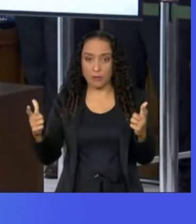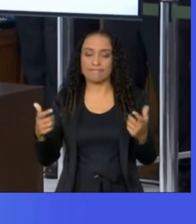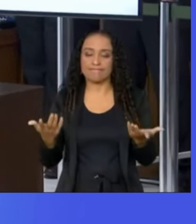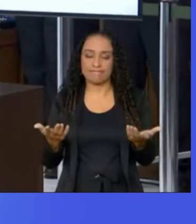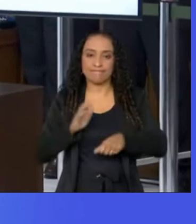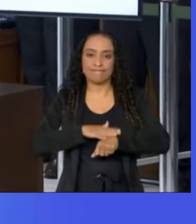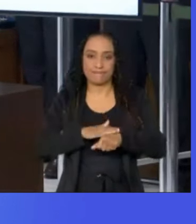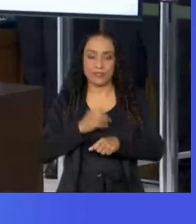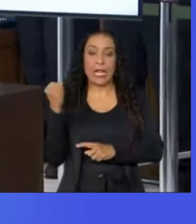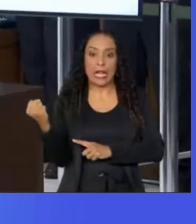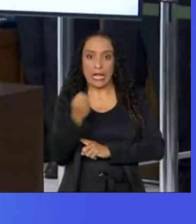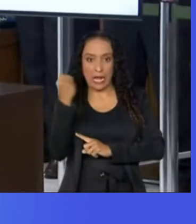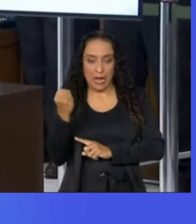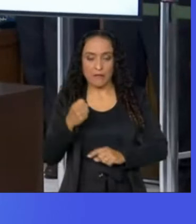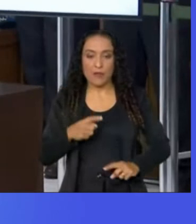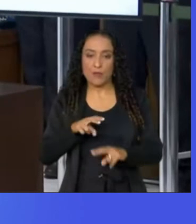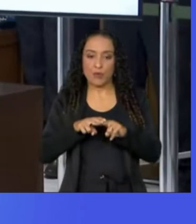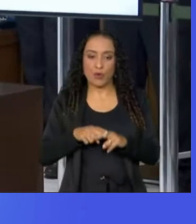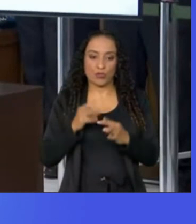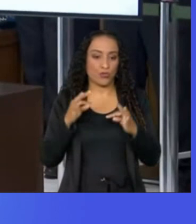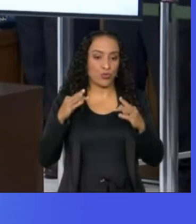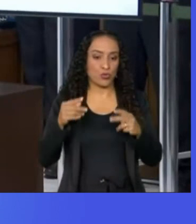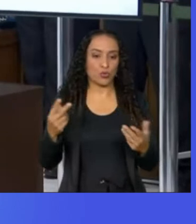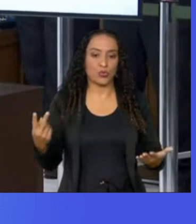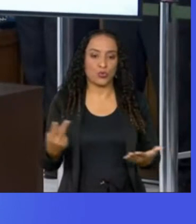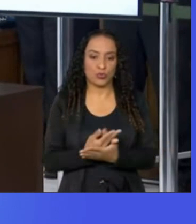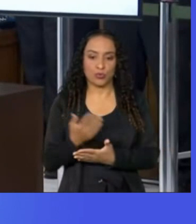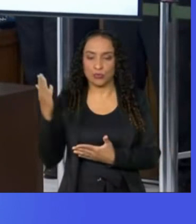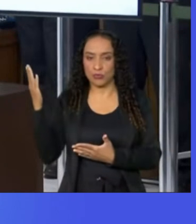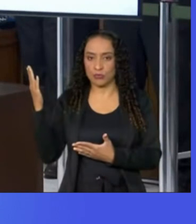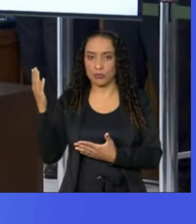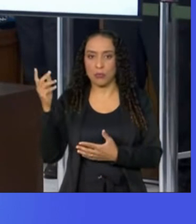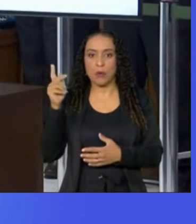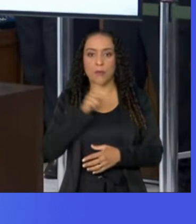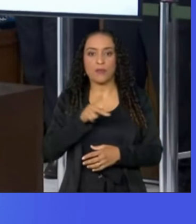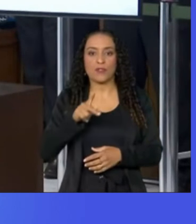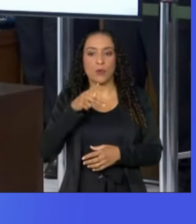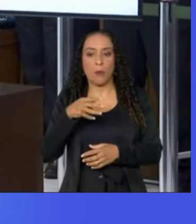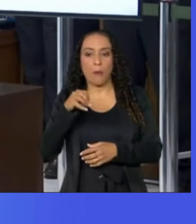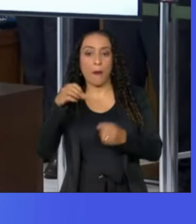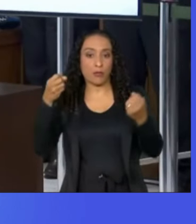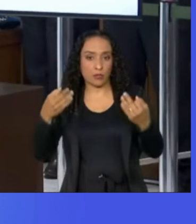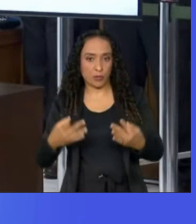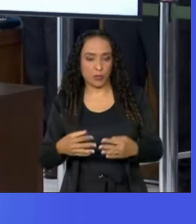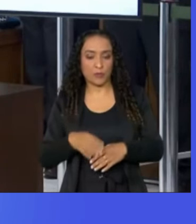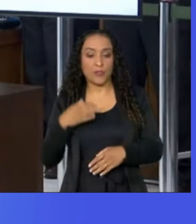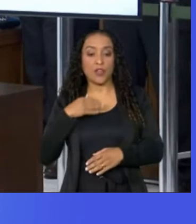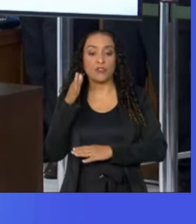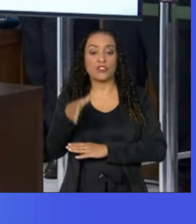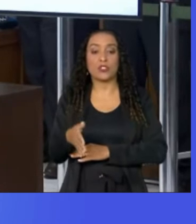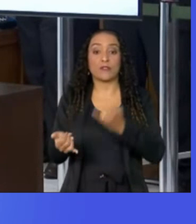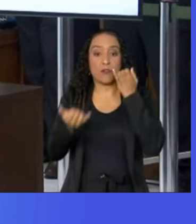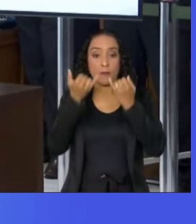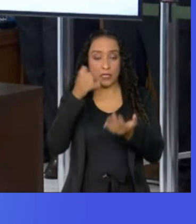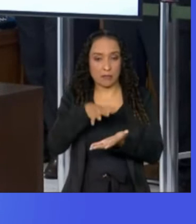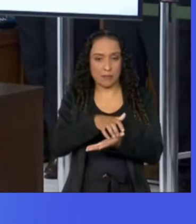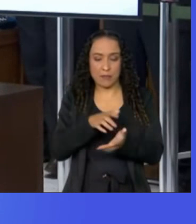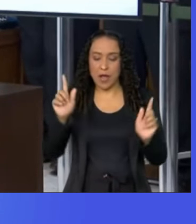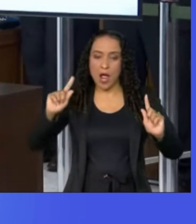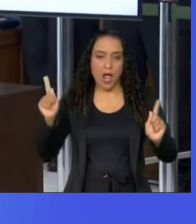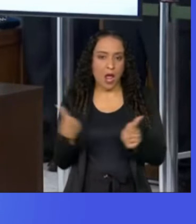situação é muito grave em função de tudo aquilo que o professor Paulo aqui apresentou eu vou direto aos dados Presidente para ser bem